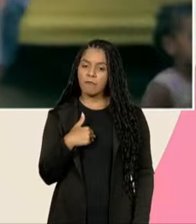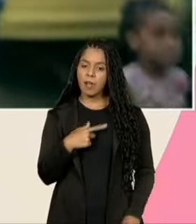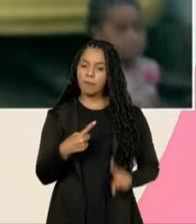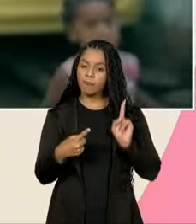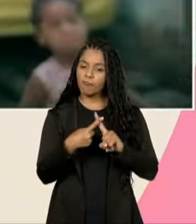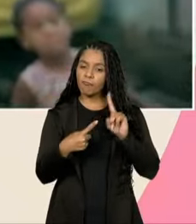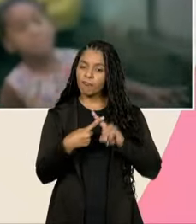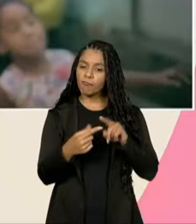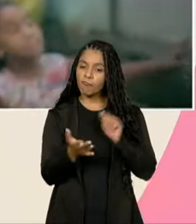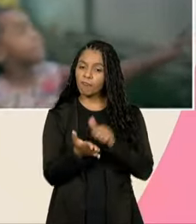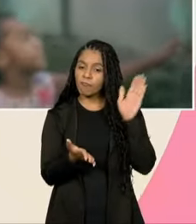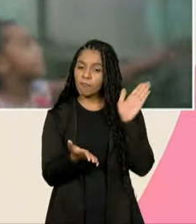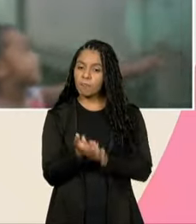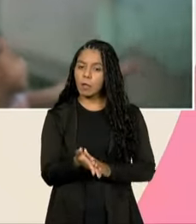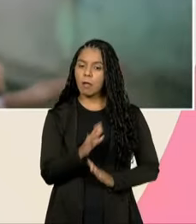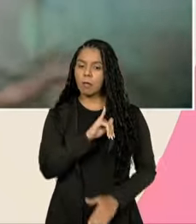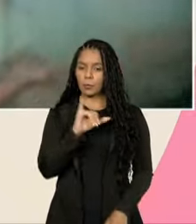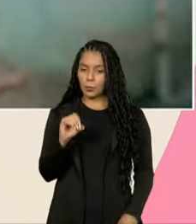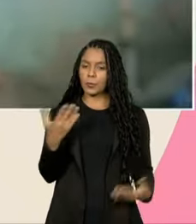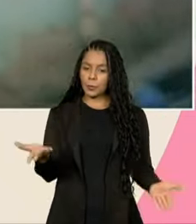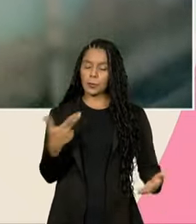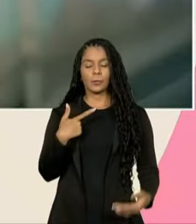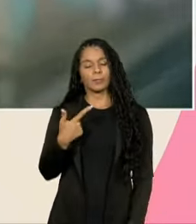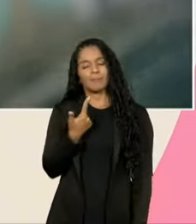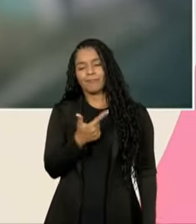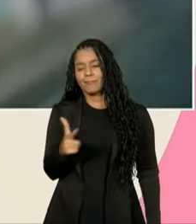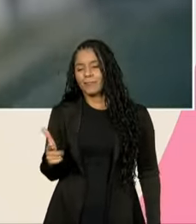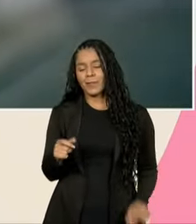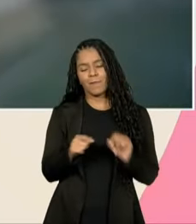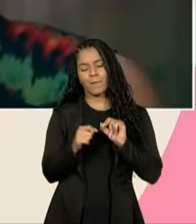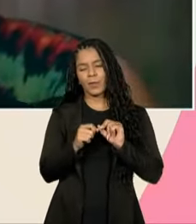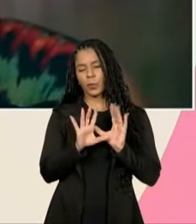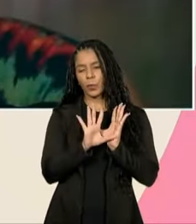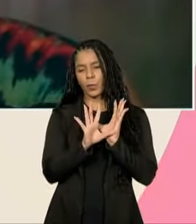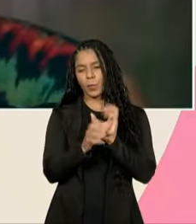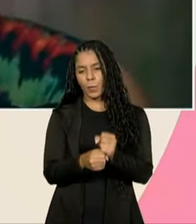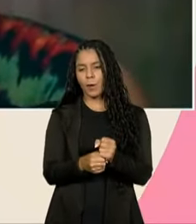isso, sabe? E, sem fazer o cálculo